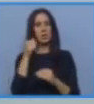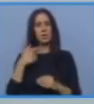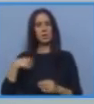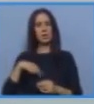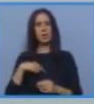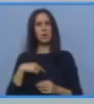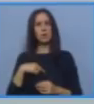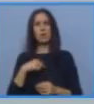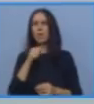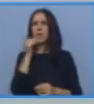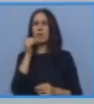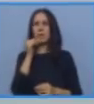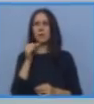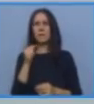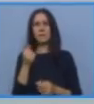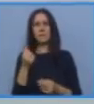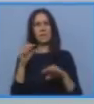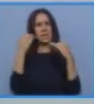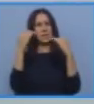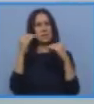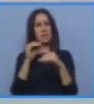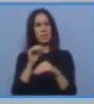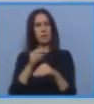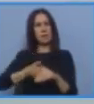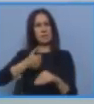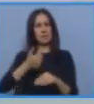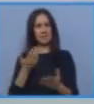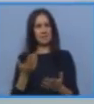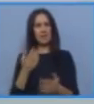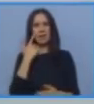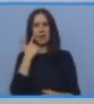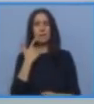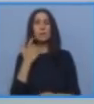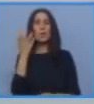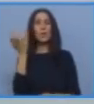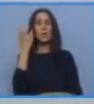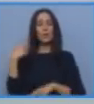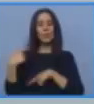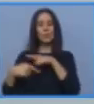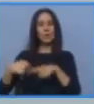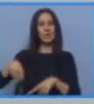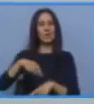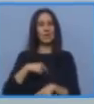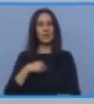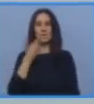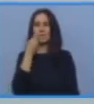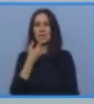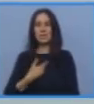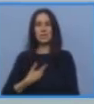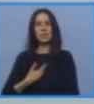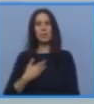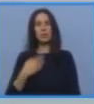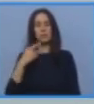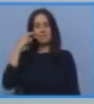ficamos presos muito à dimensão do ensino. Talvez porque culturalmente somos muito